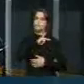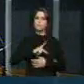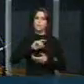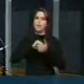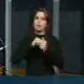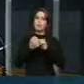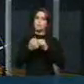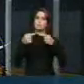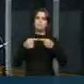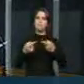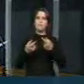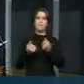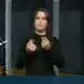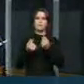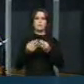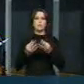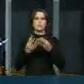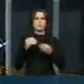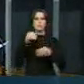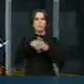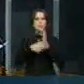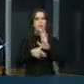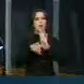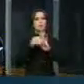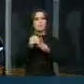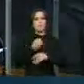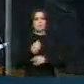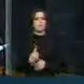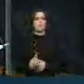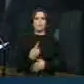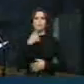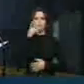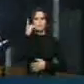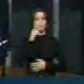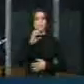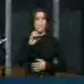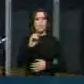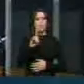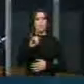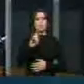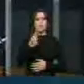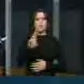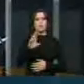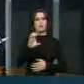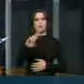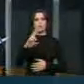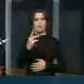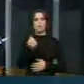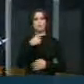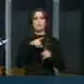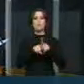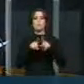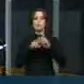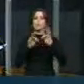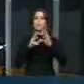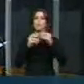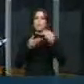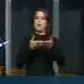adequação financeira e orçamentária da emenda número 1 do deputado Odair Cunha e no mérito pela